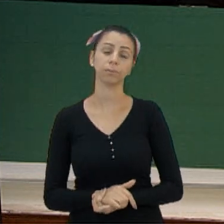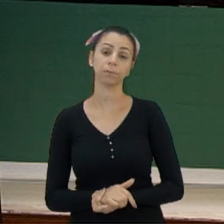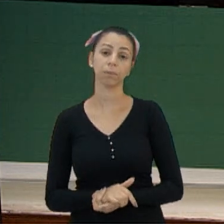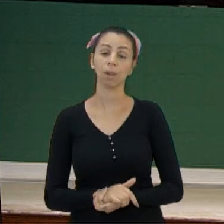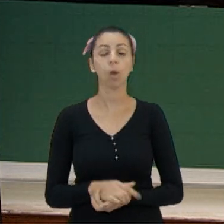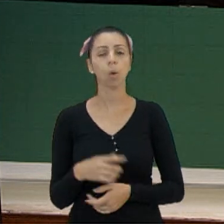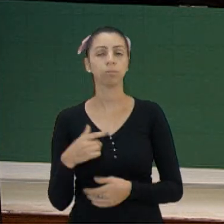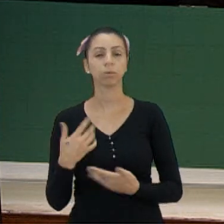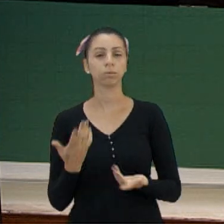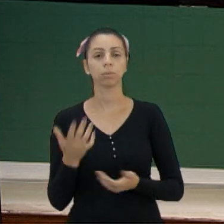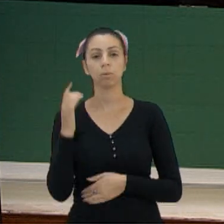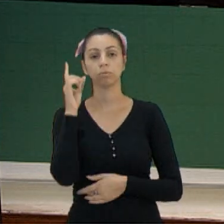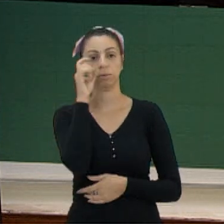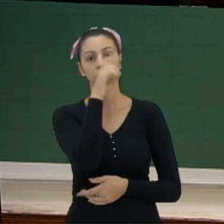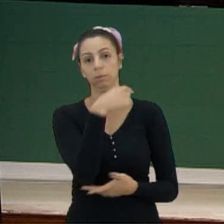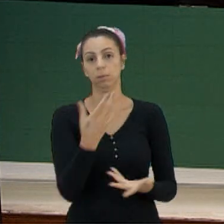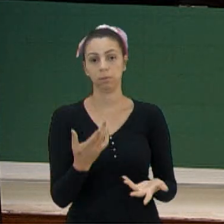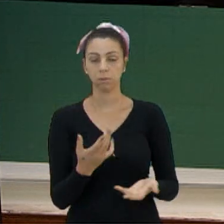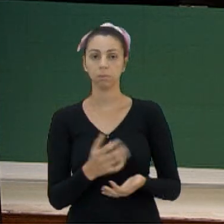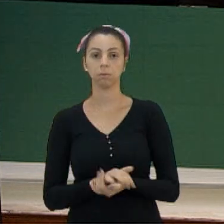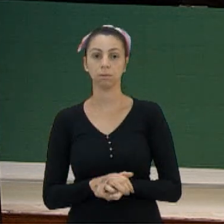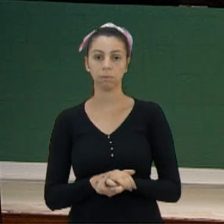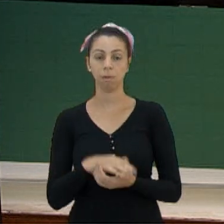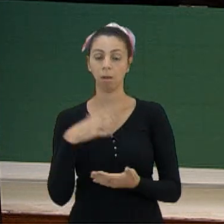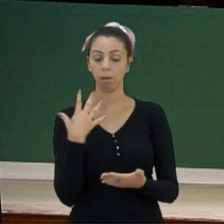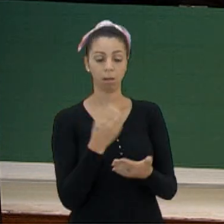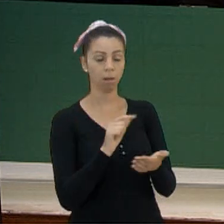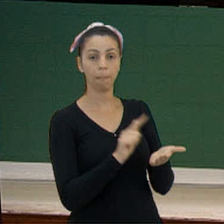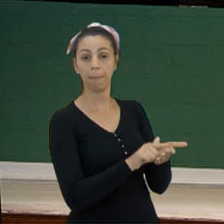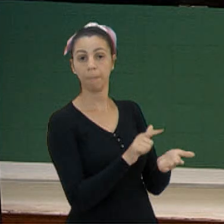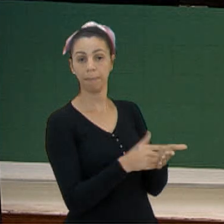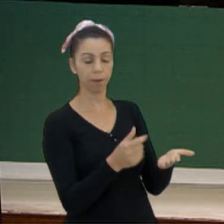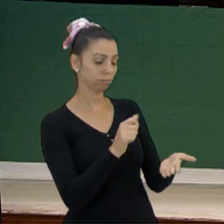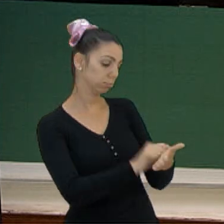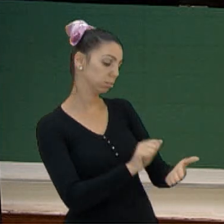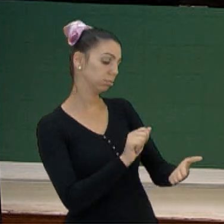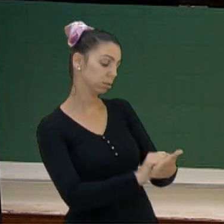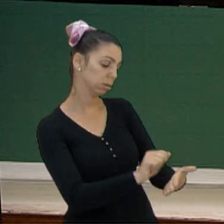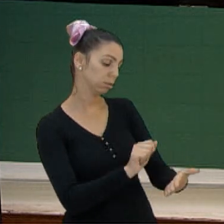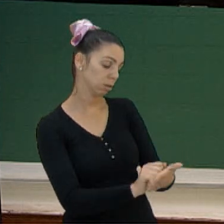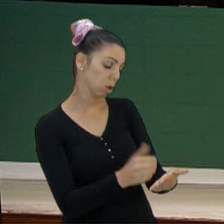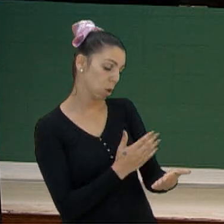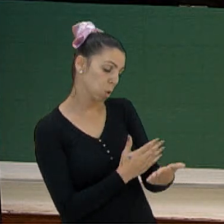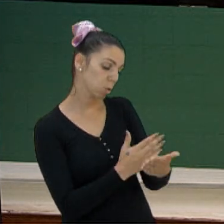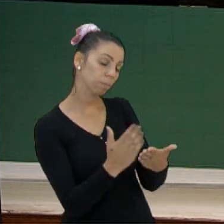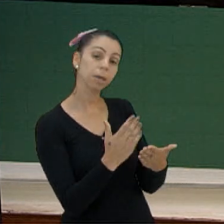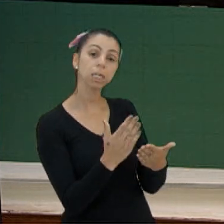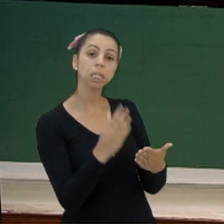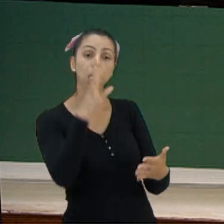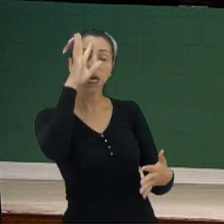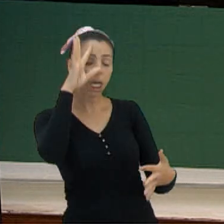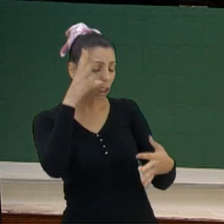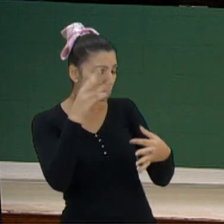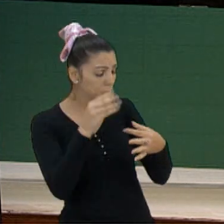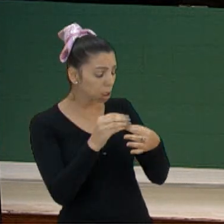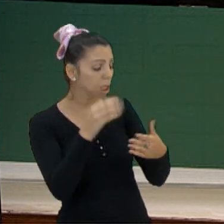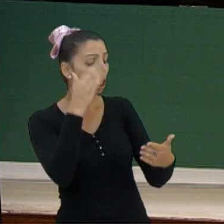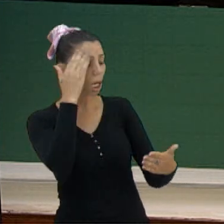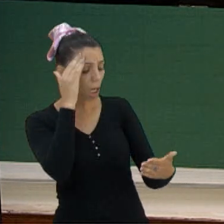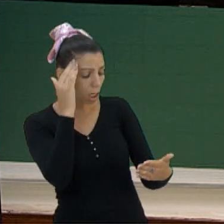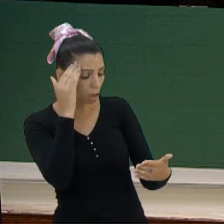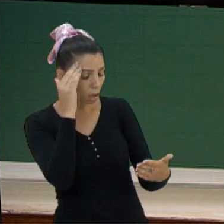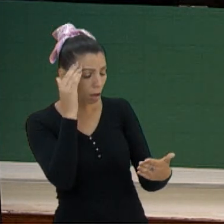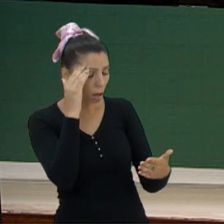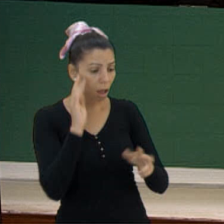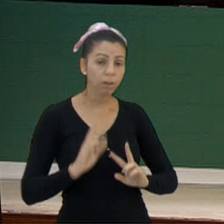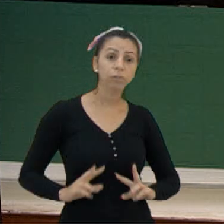não ficou difícil, né? Botar no papel. Coloca no papel, começa a traçar o diferencial de que tinha de